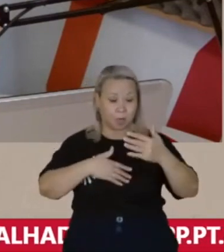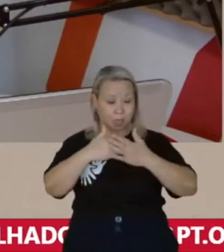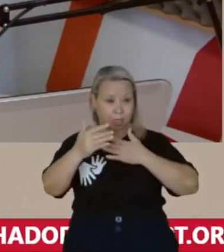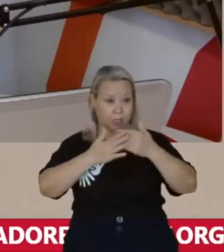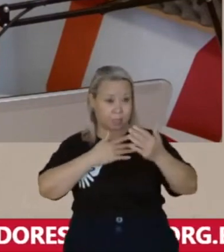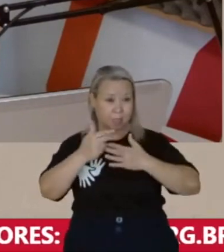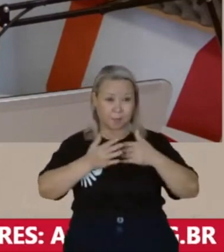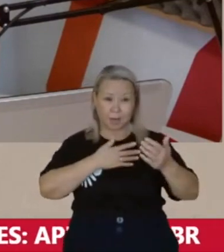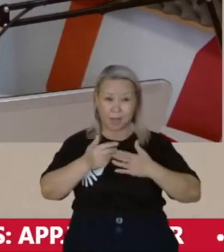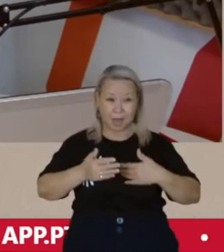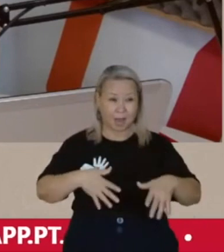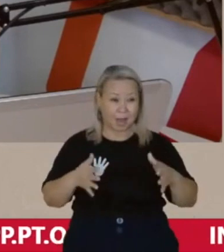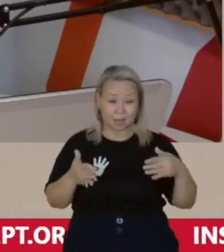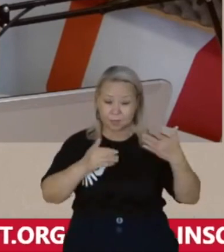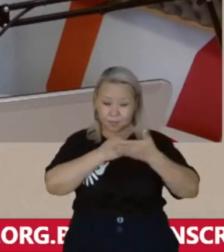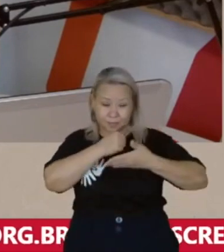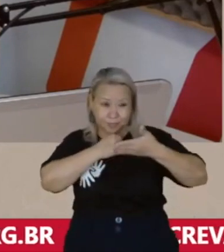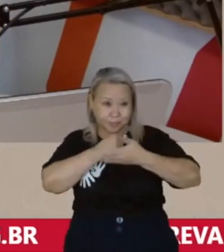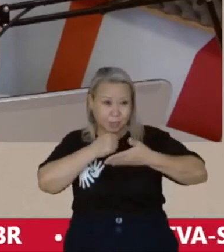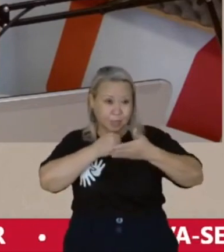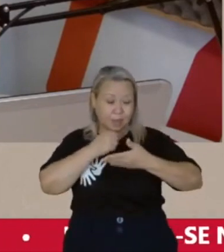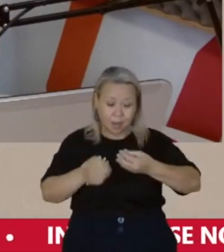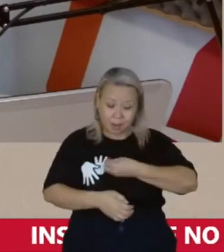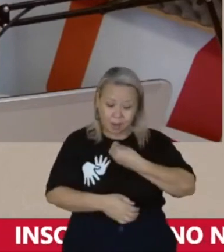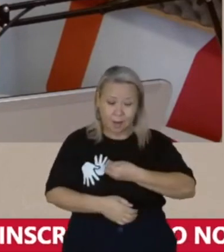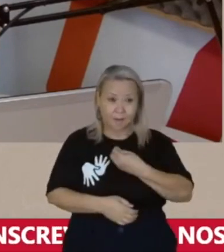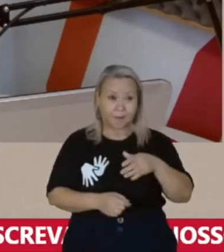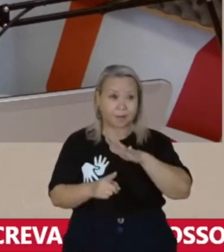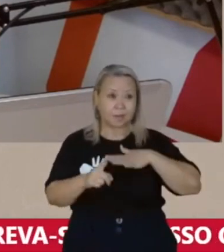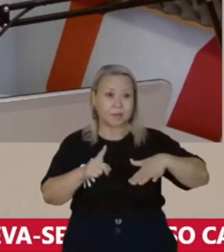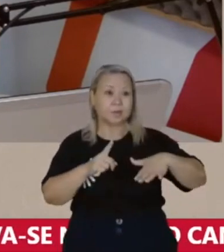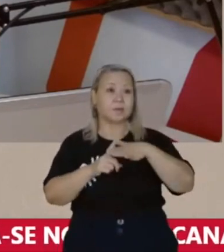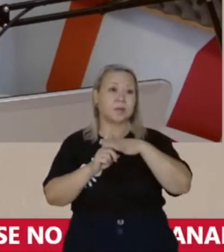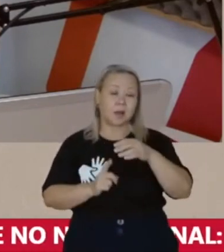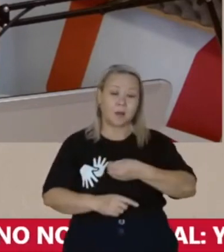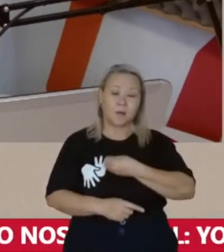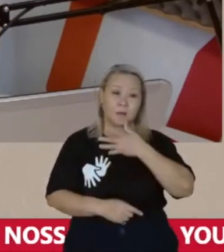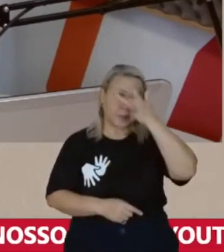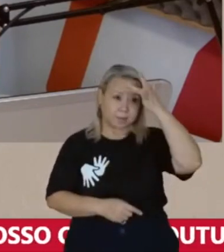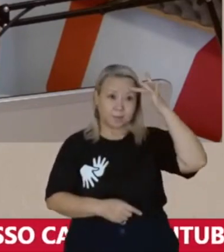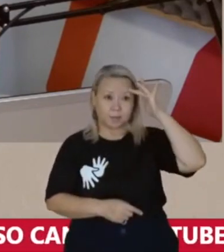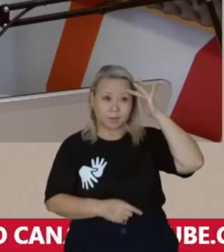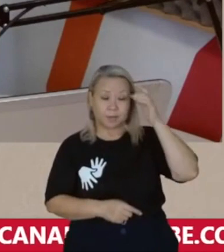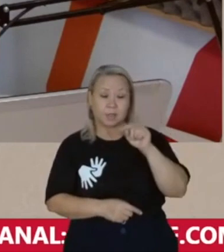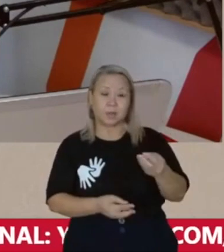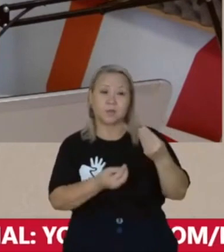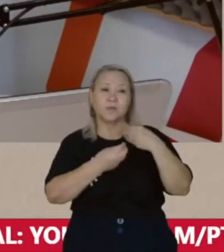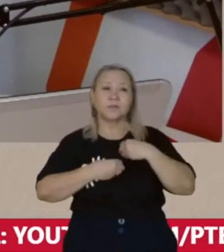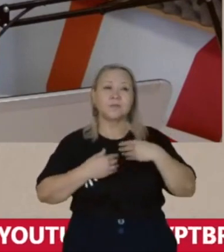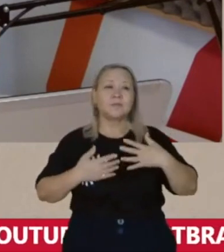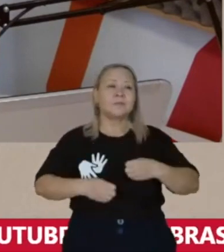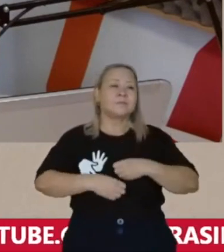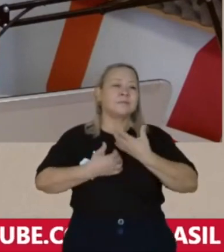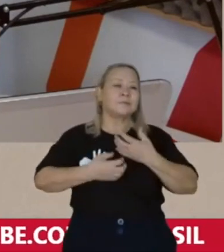prática absolutamente fundamental na vida da sociedade, na vida das pessoas, isso me deu um